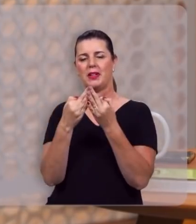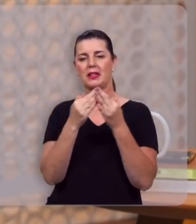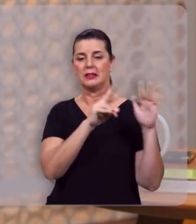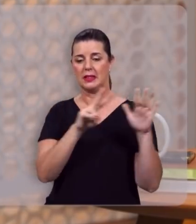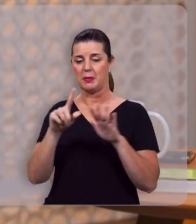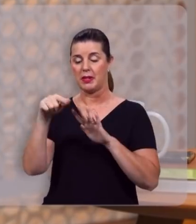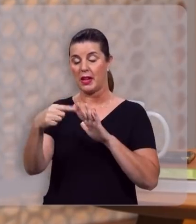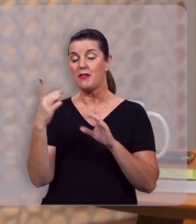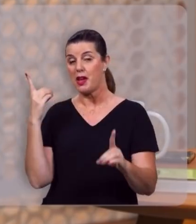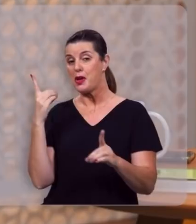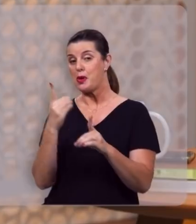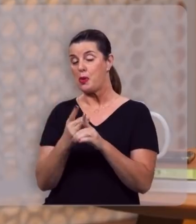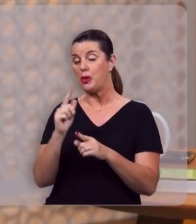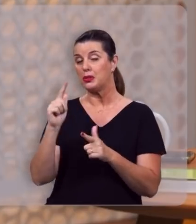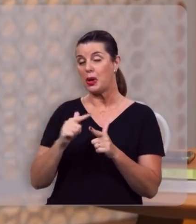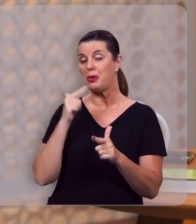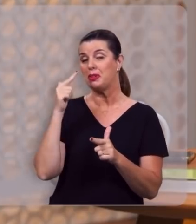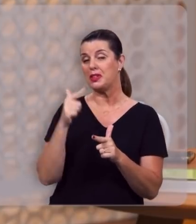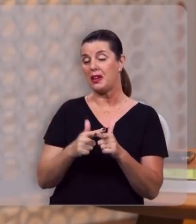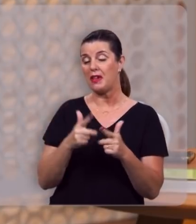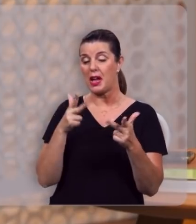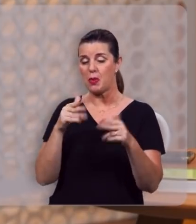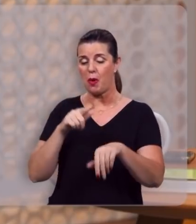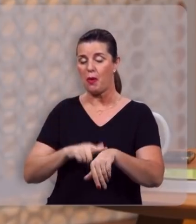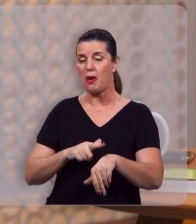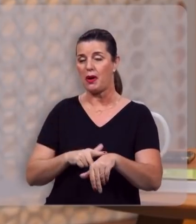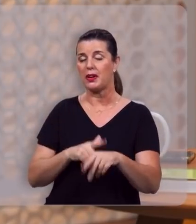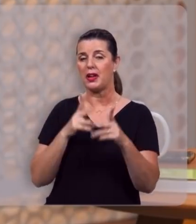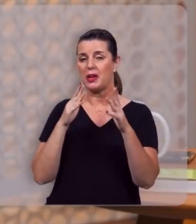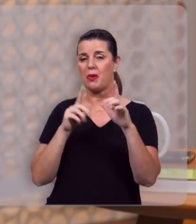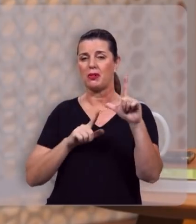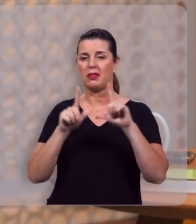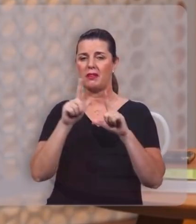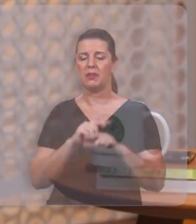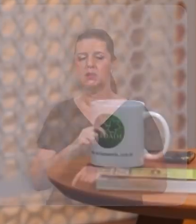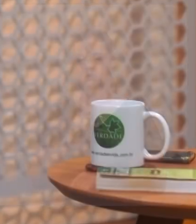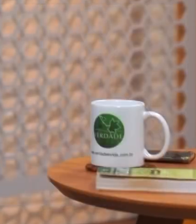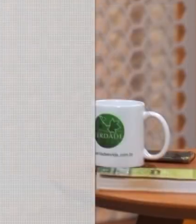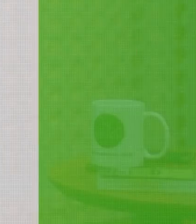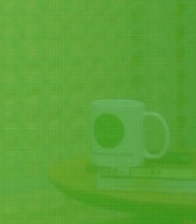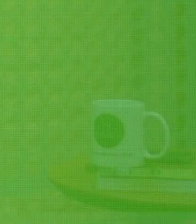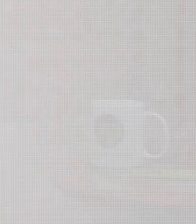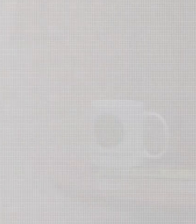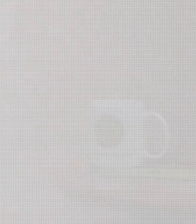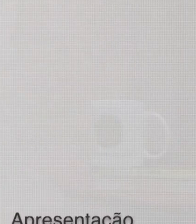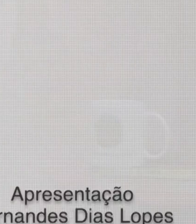Na semana que vem, a gente se encontra aqui novamente, nesse mesmo horário e nesse mesmo canal.